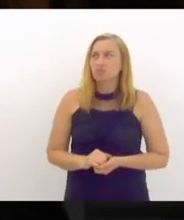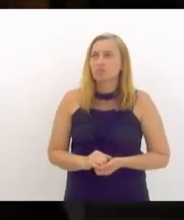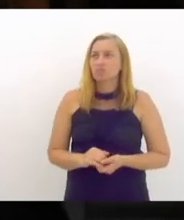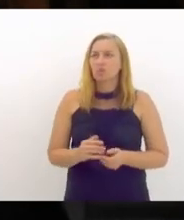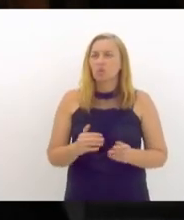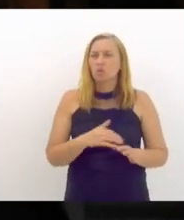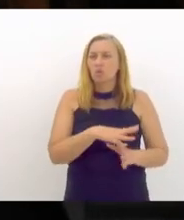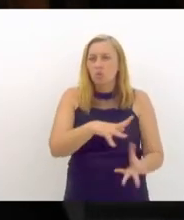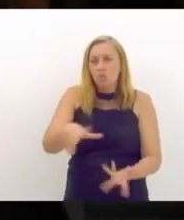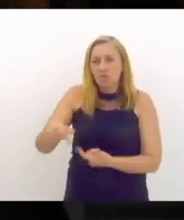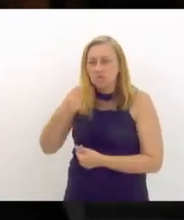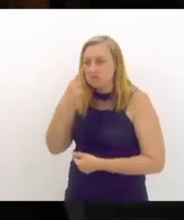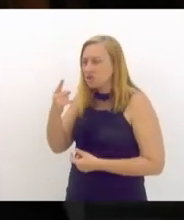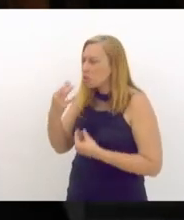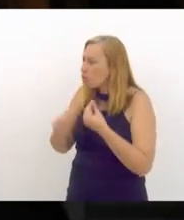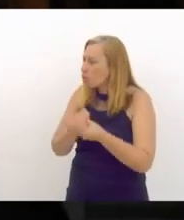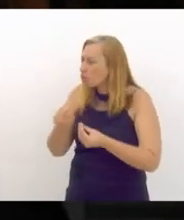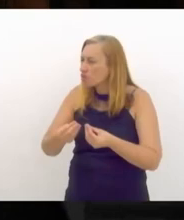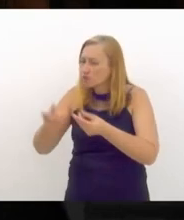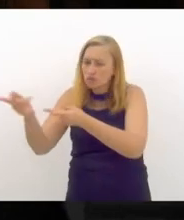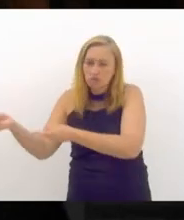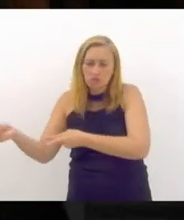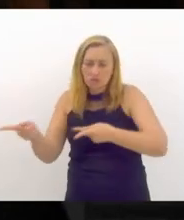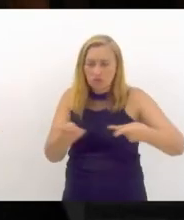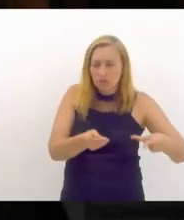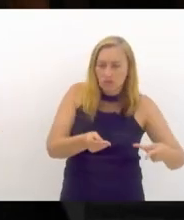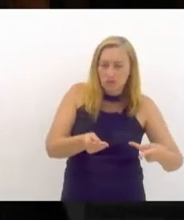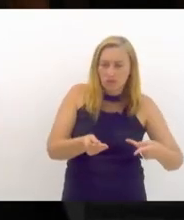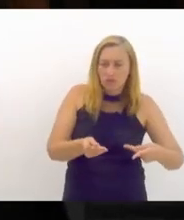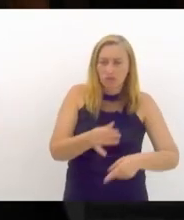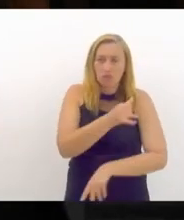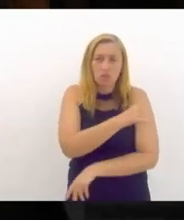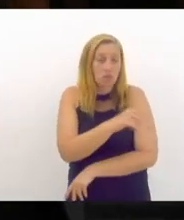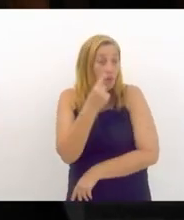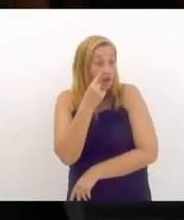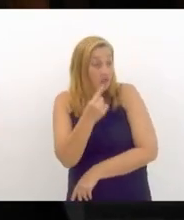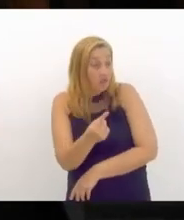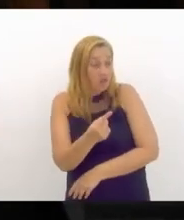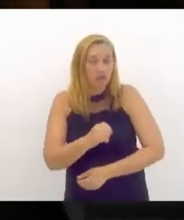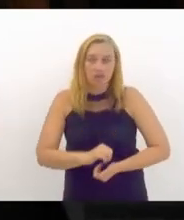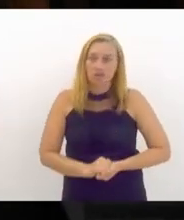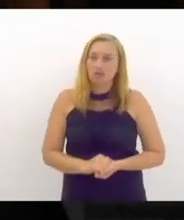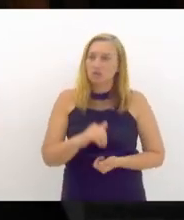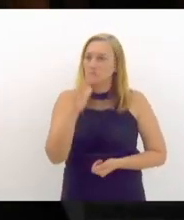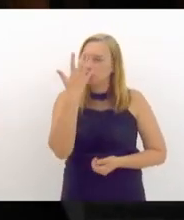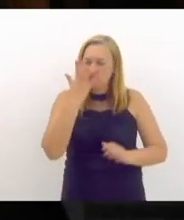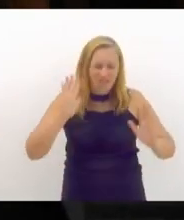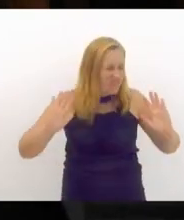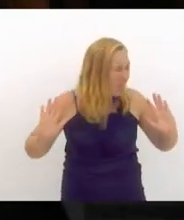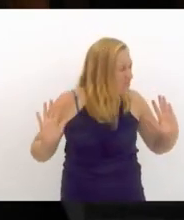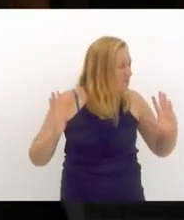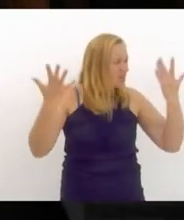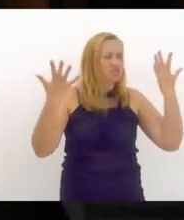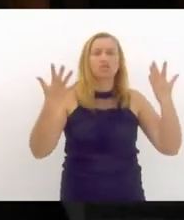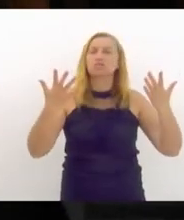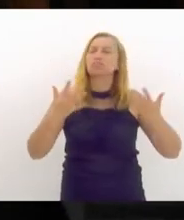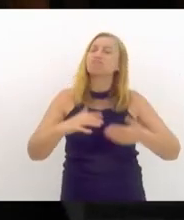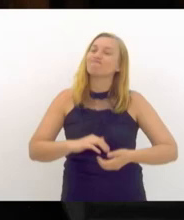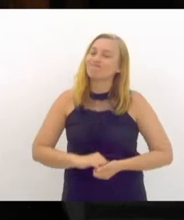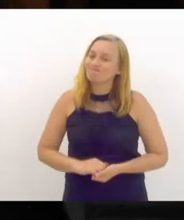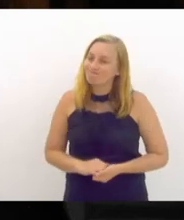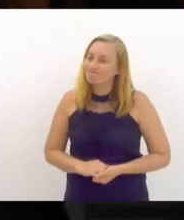os foliões que virão ao Rio para assistir esta festa,